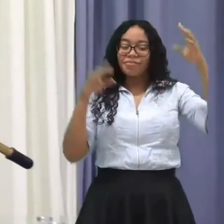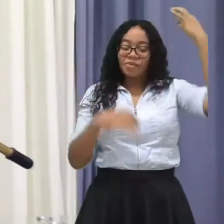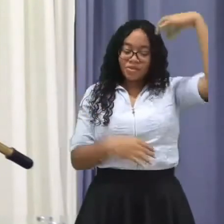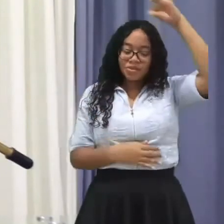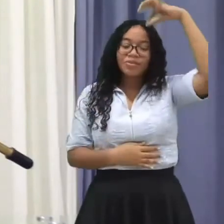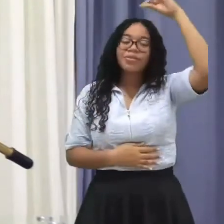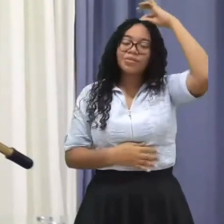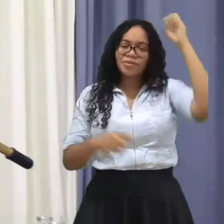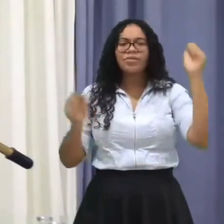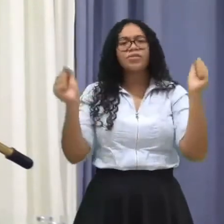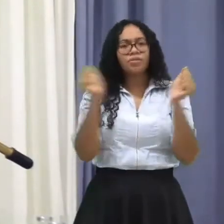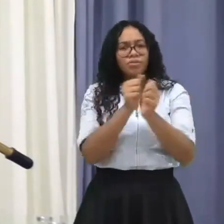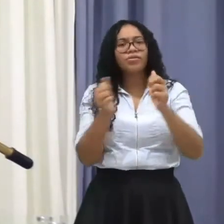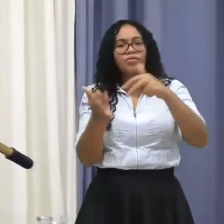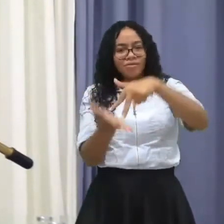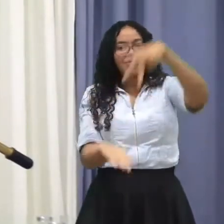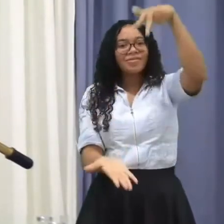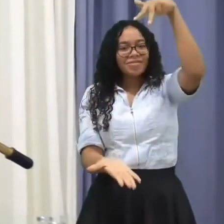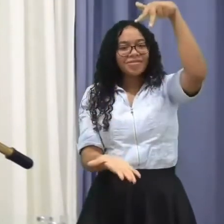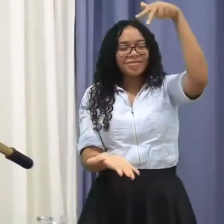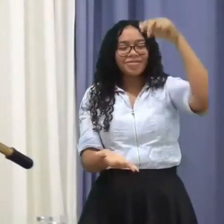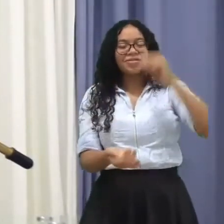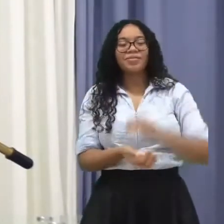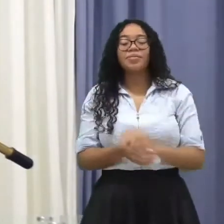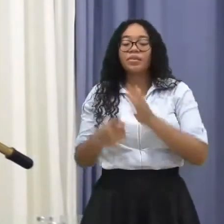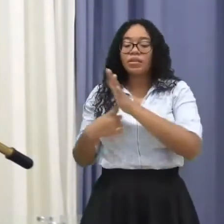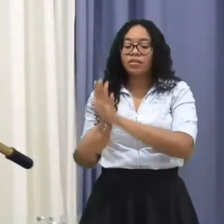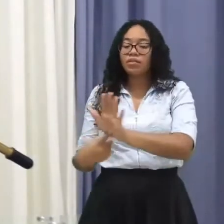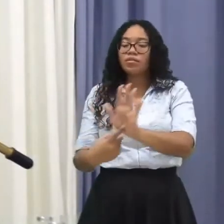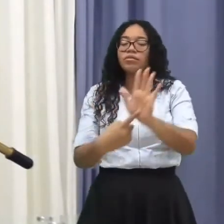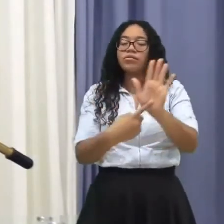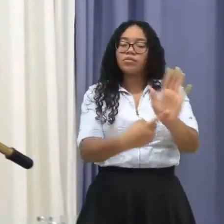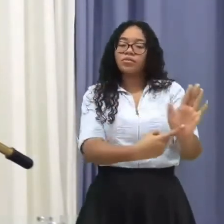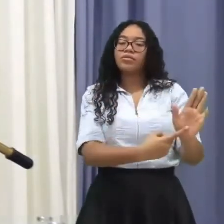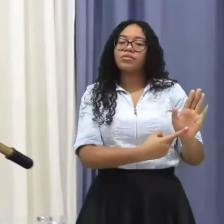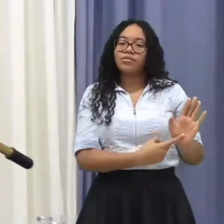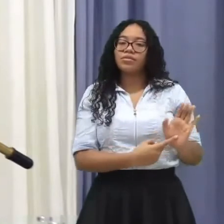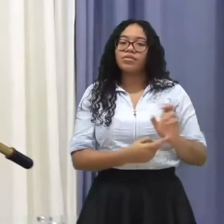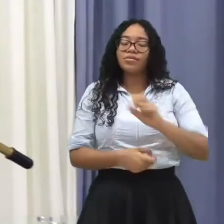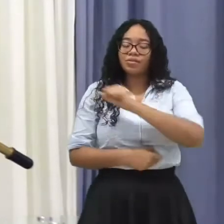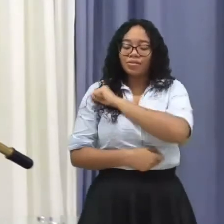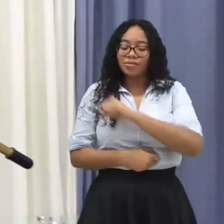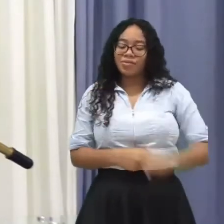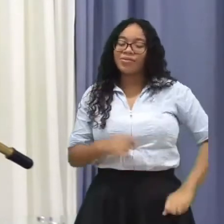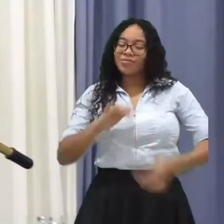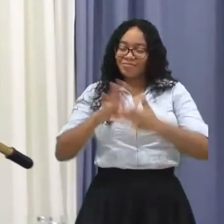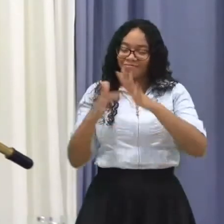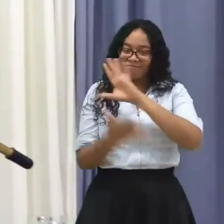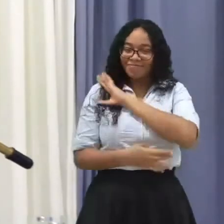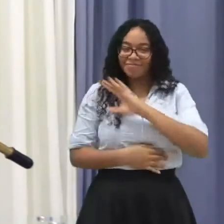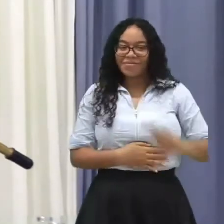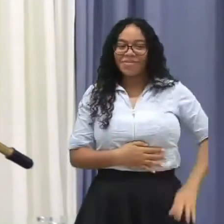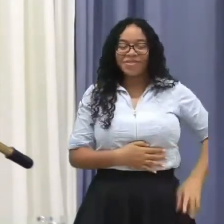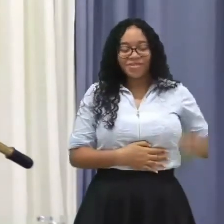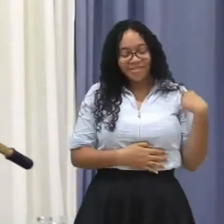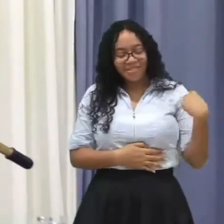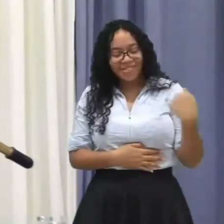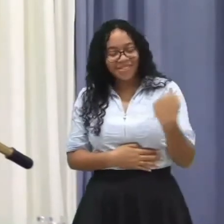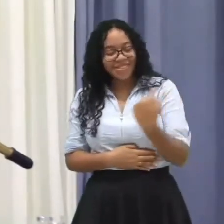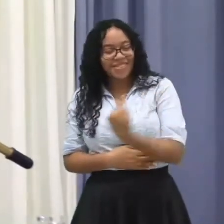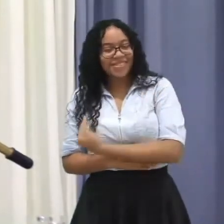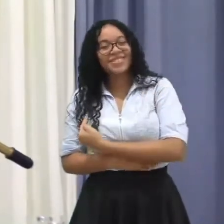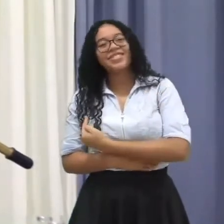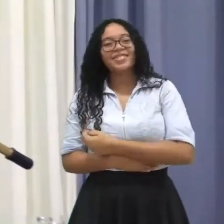Espírito Santo vai levá-la, apresentá-la ao seu Senhor, ao Senhor Jesus Cristo, e nós seremos